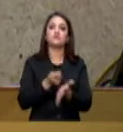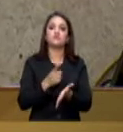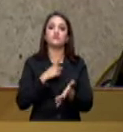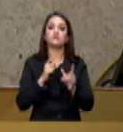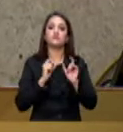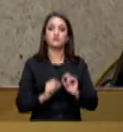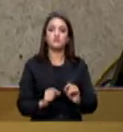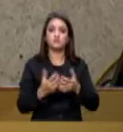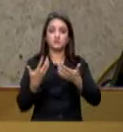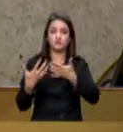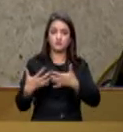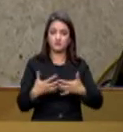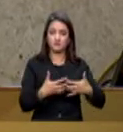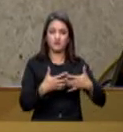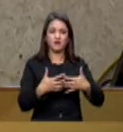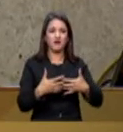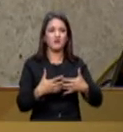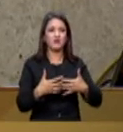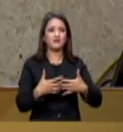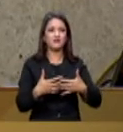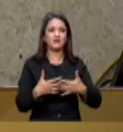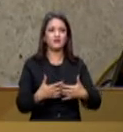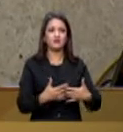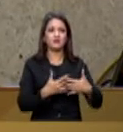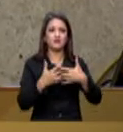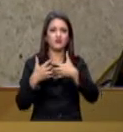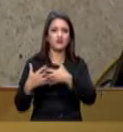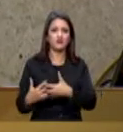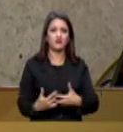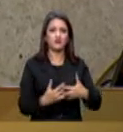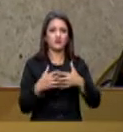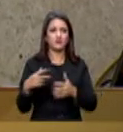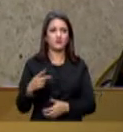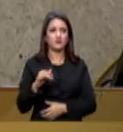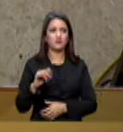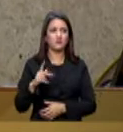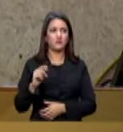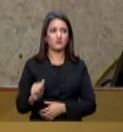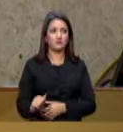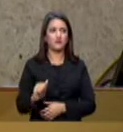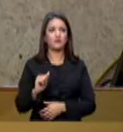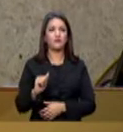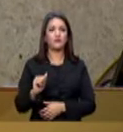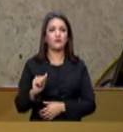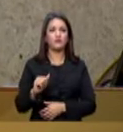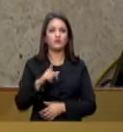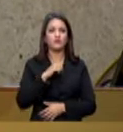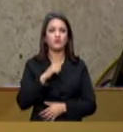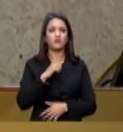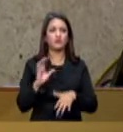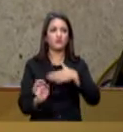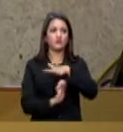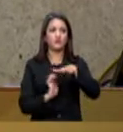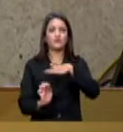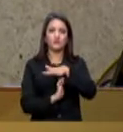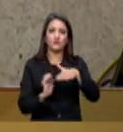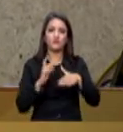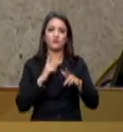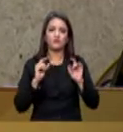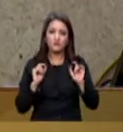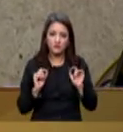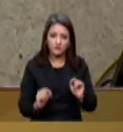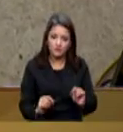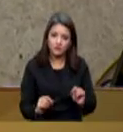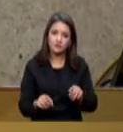de caminhões-pipa por empresa concessionária da qual o Estado detém o controle acionário. Diploma legal